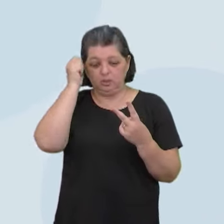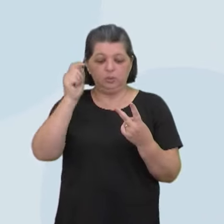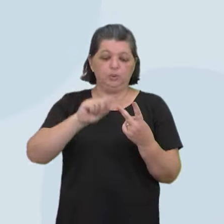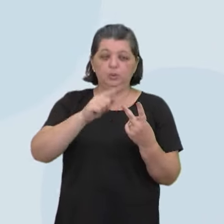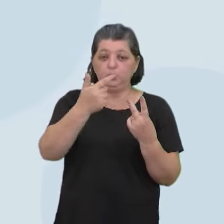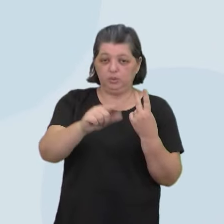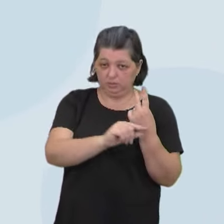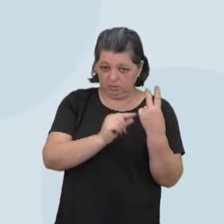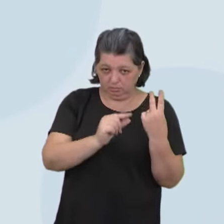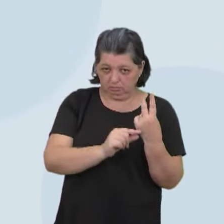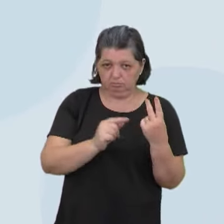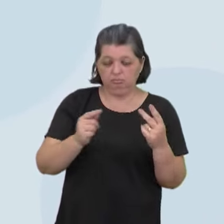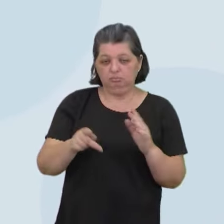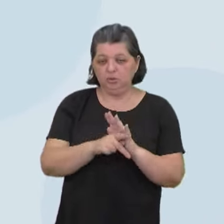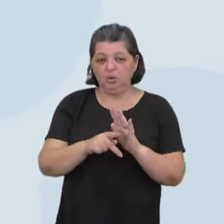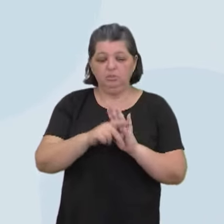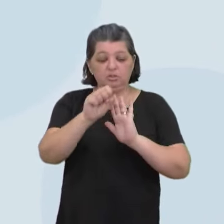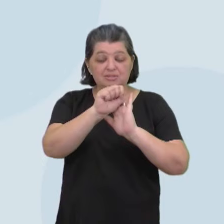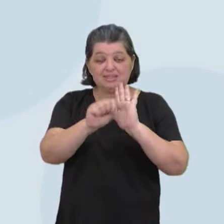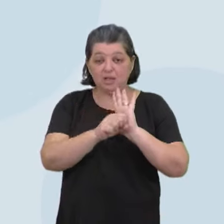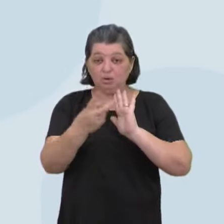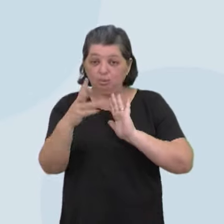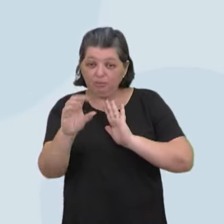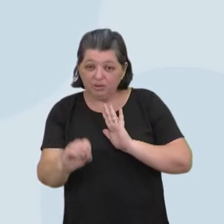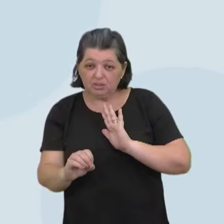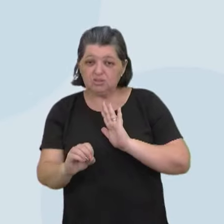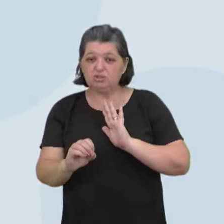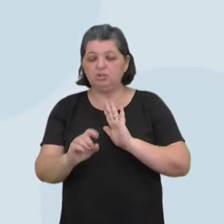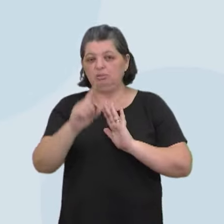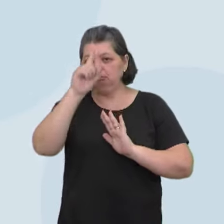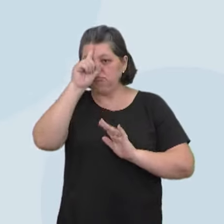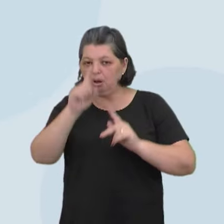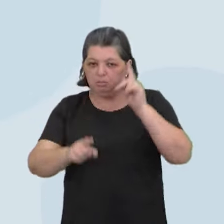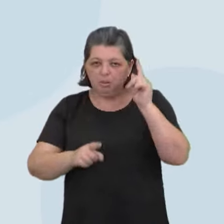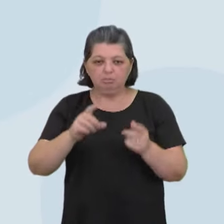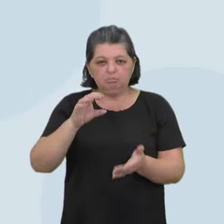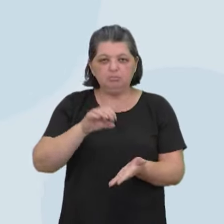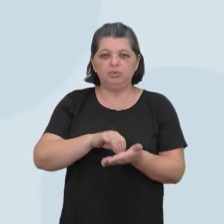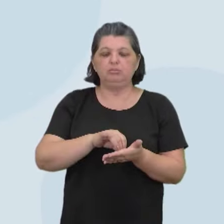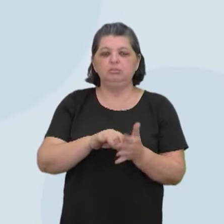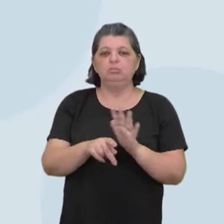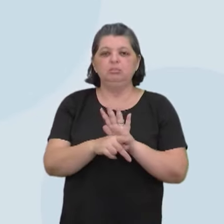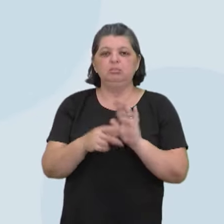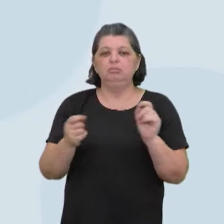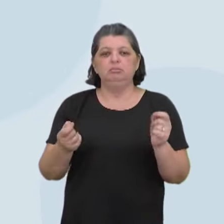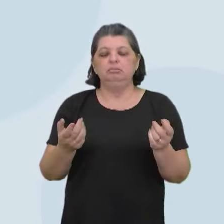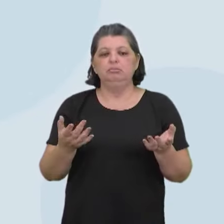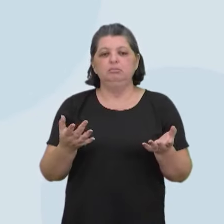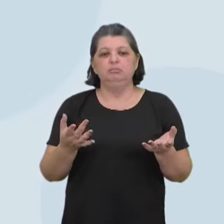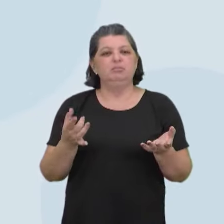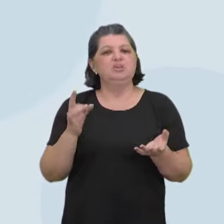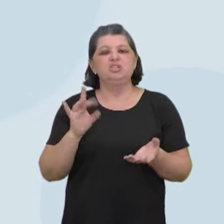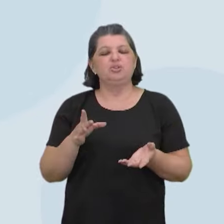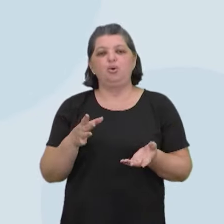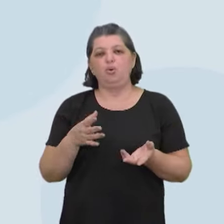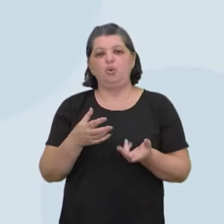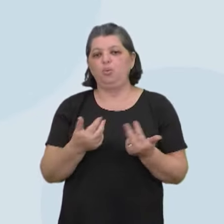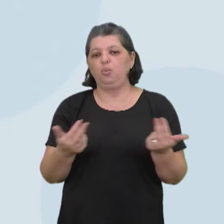os totalitarismos do século XX não seriam aleatoriedades, não seriam